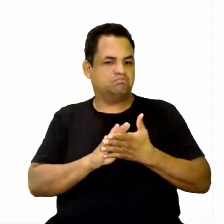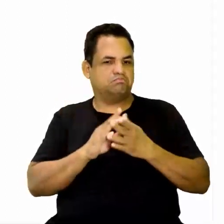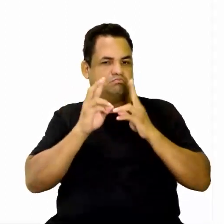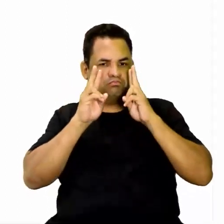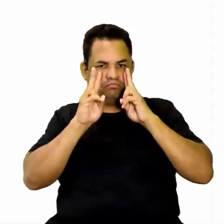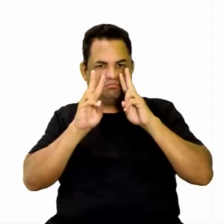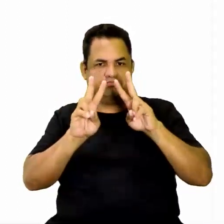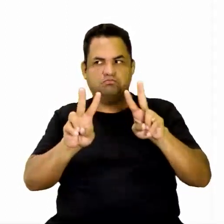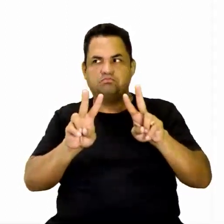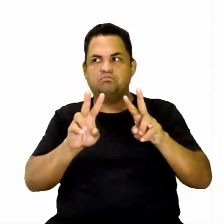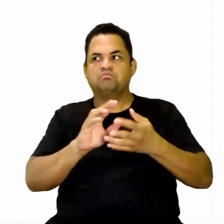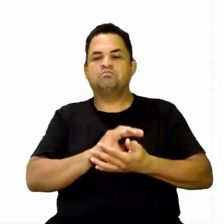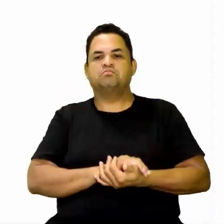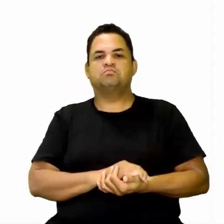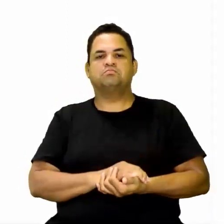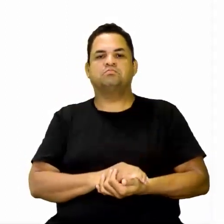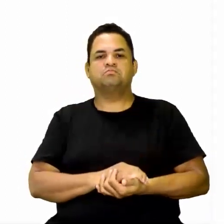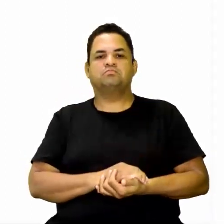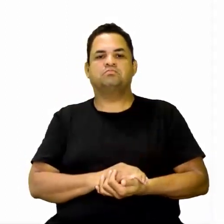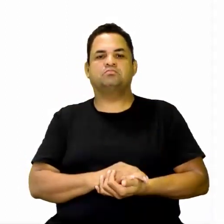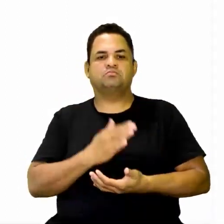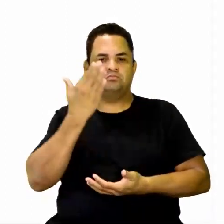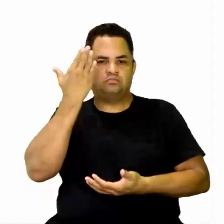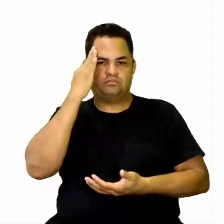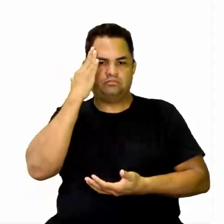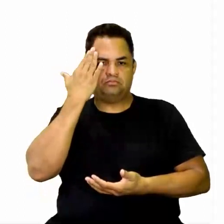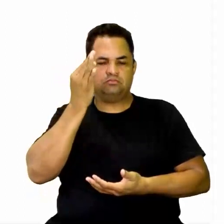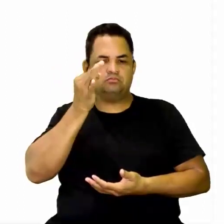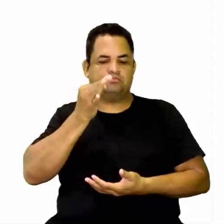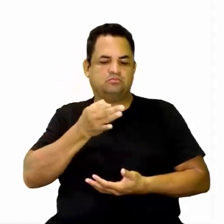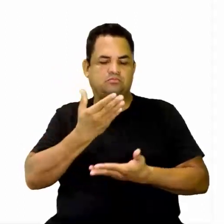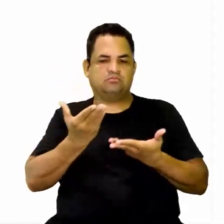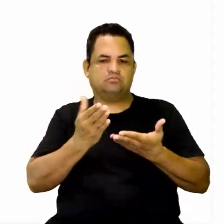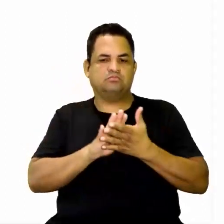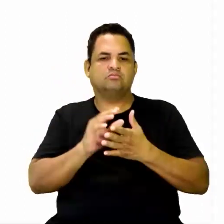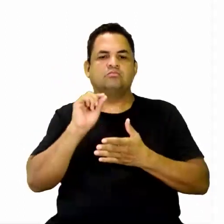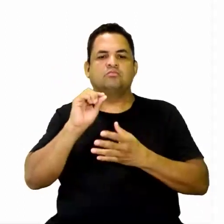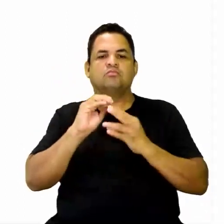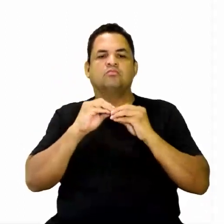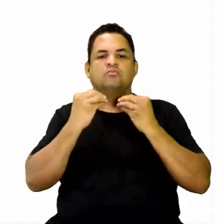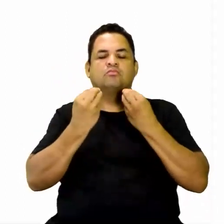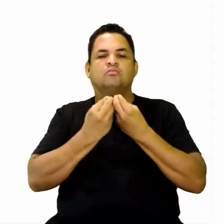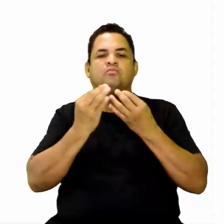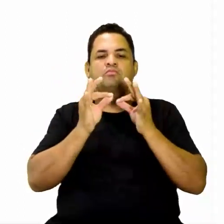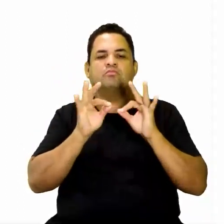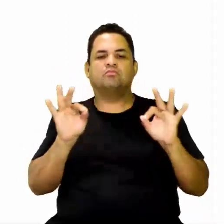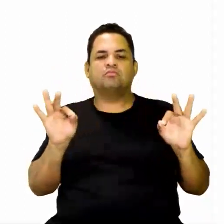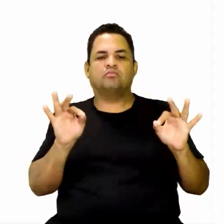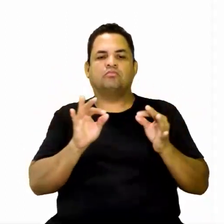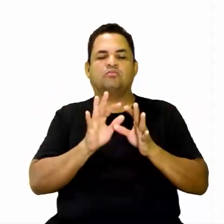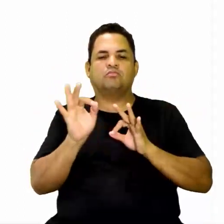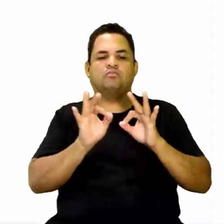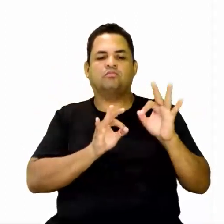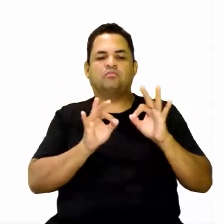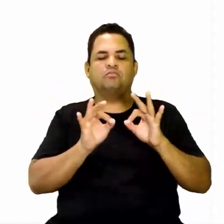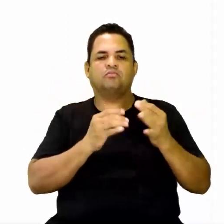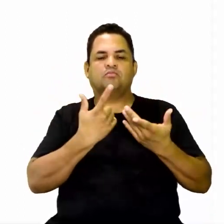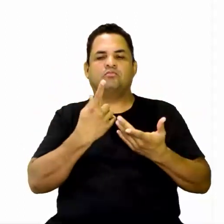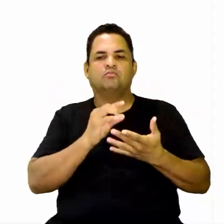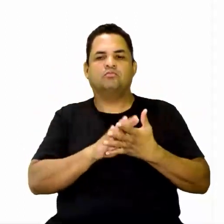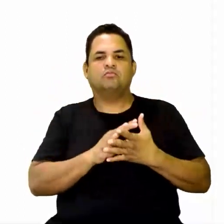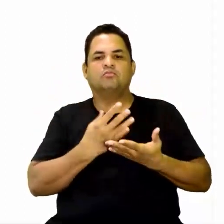visualizar? Você entendeu exatamente o que era uma substância simples, né? Aquela formada